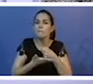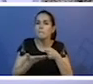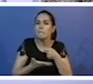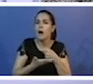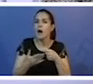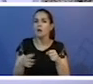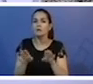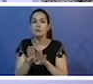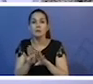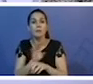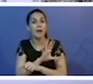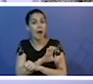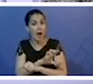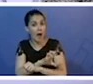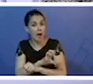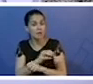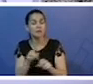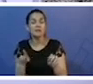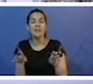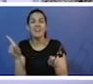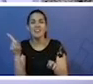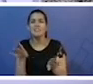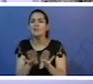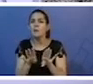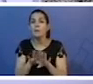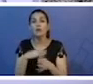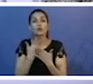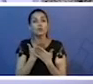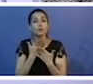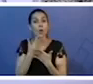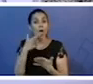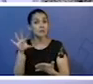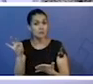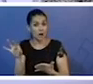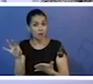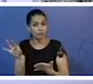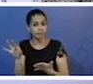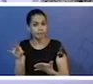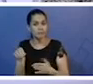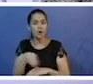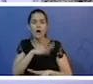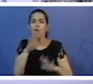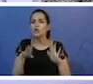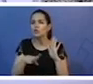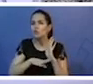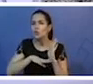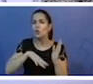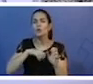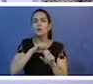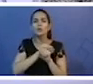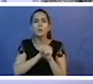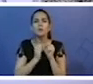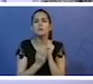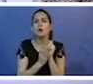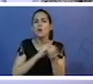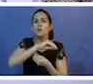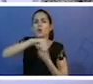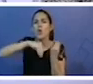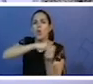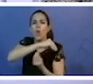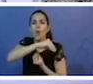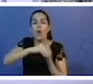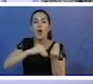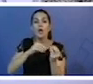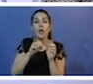estudou os sais, Então, segundo Arrhenius, o sal é toda substância que em solução aquosa libera